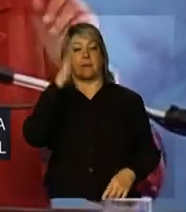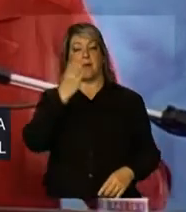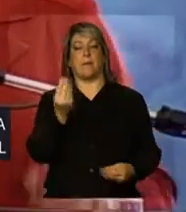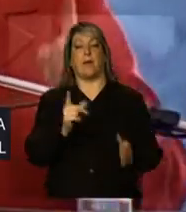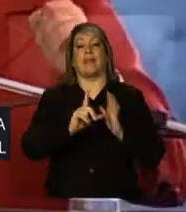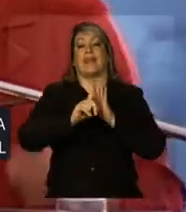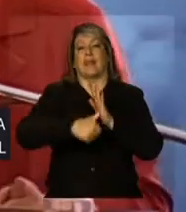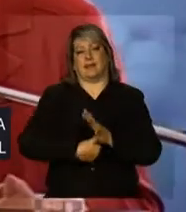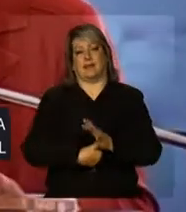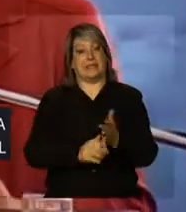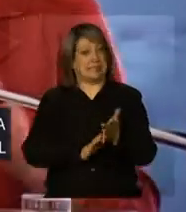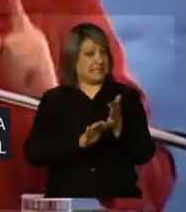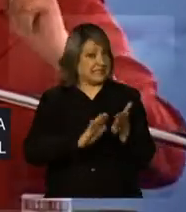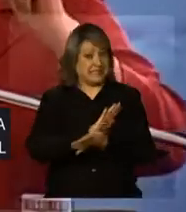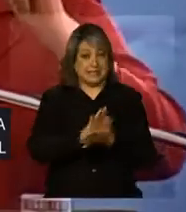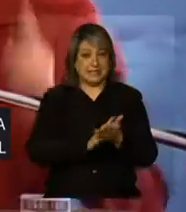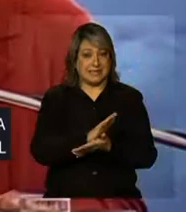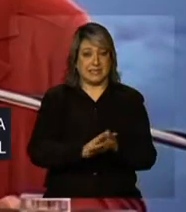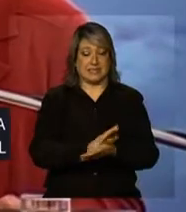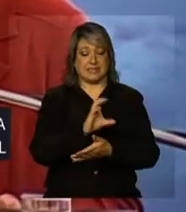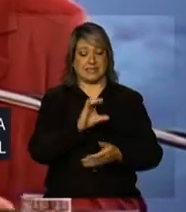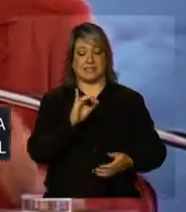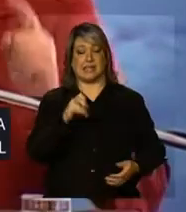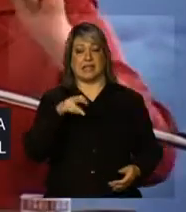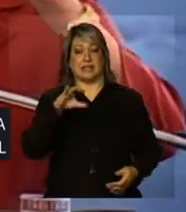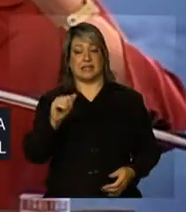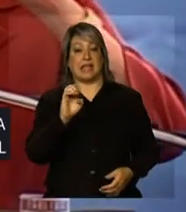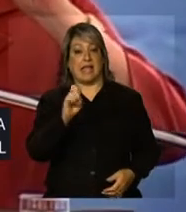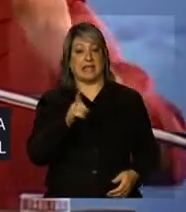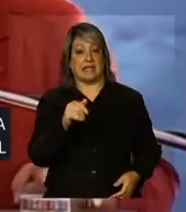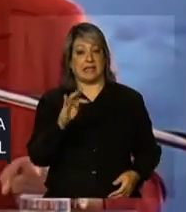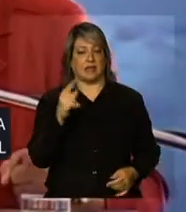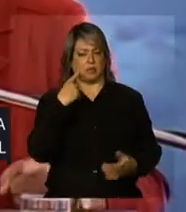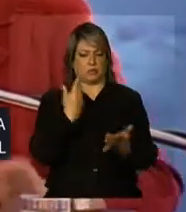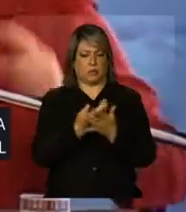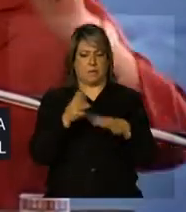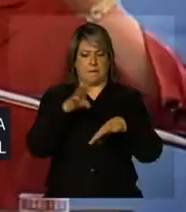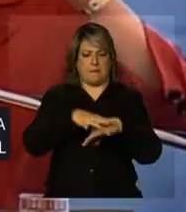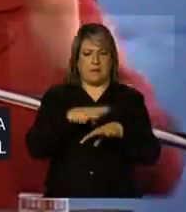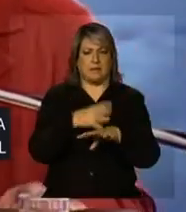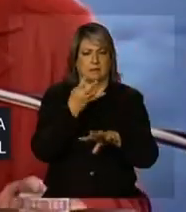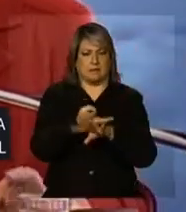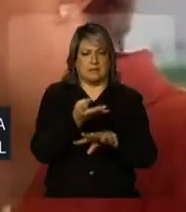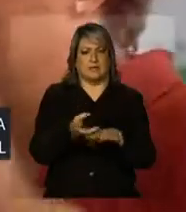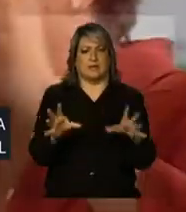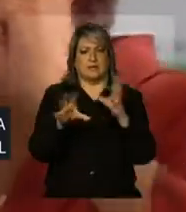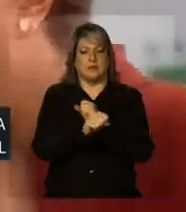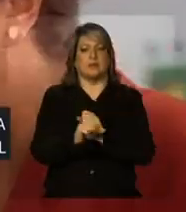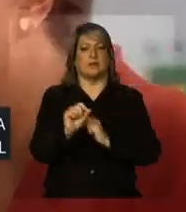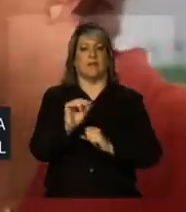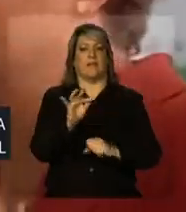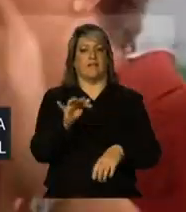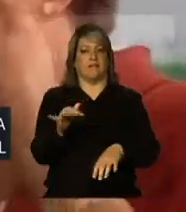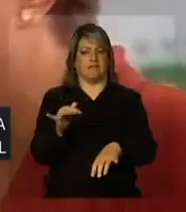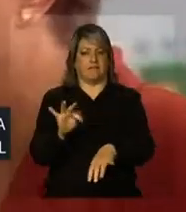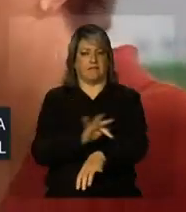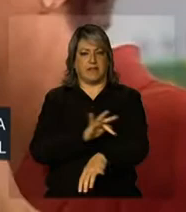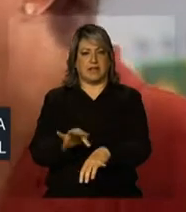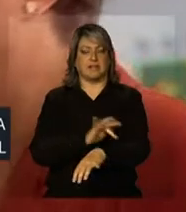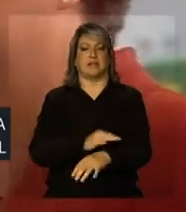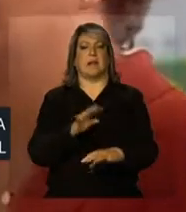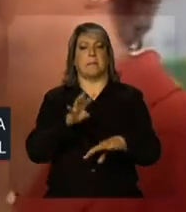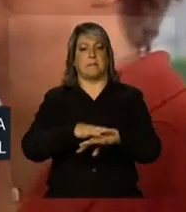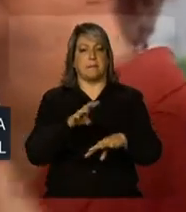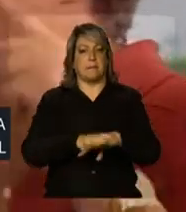Brasil sem ciência tem esse exata engenharia Física Matemática biologia